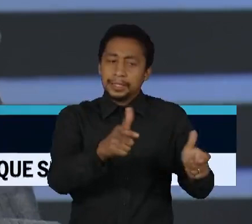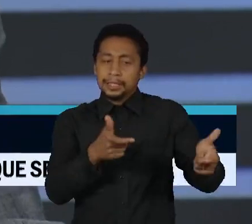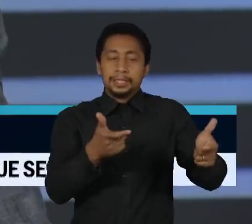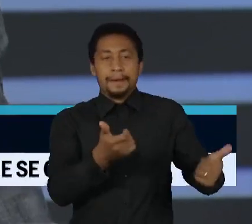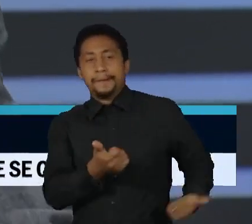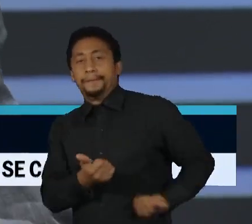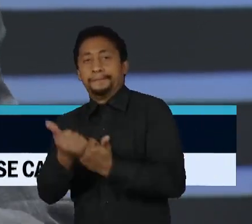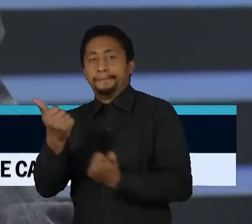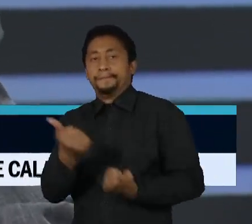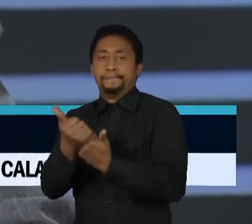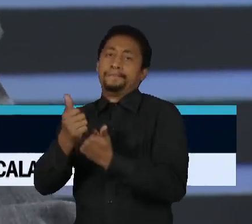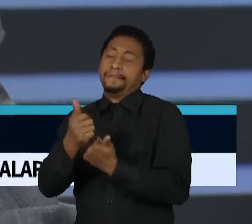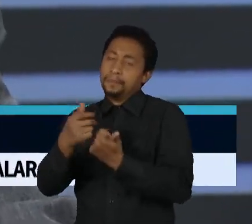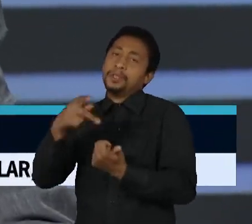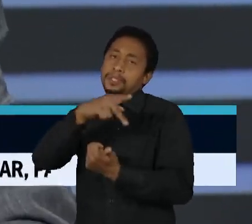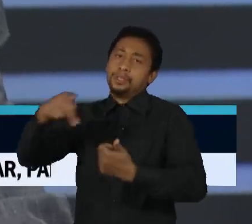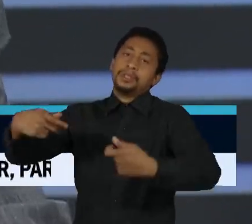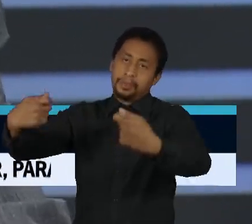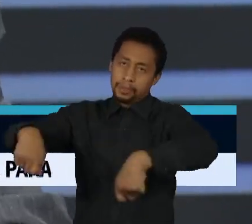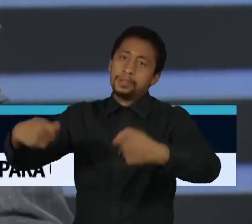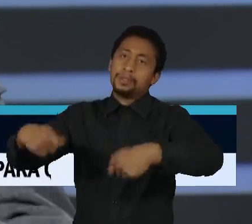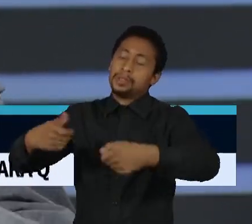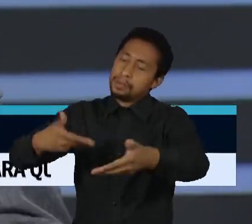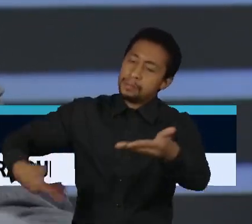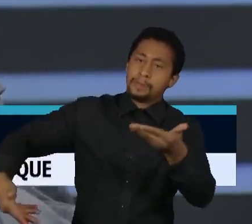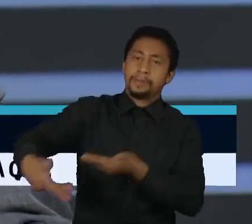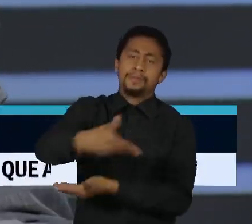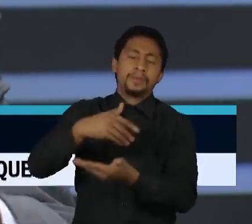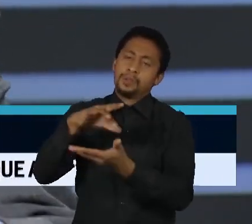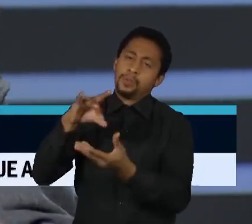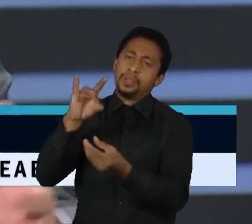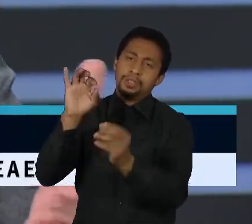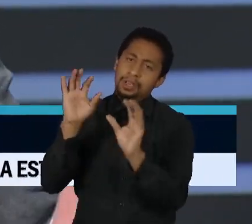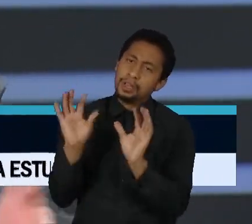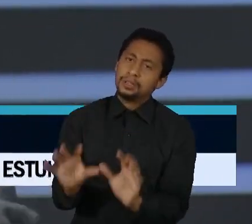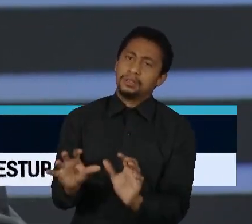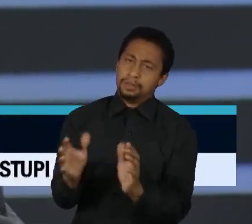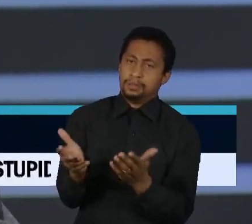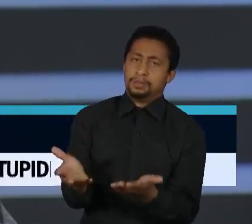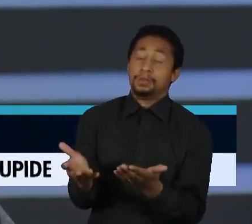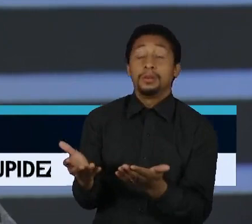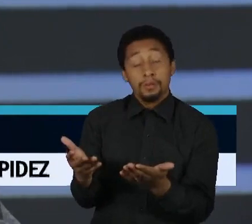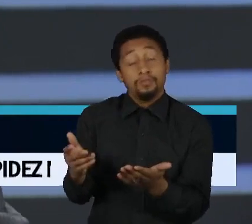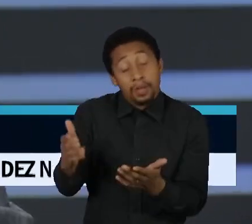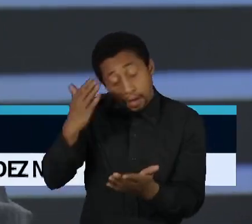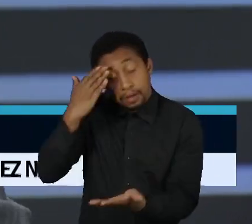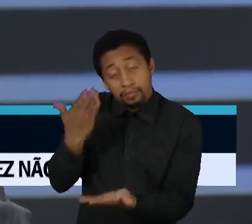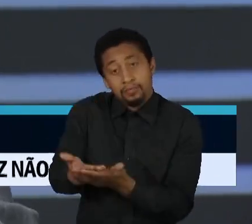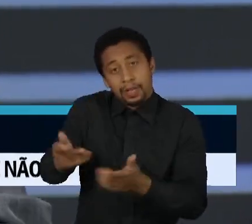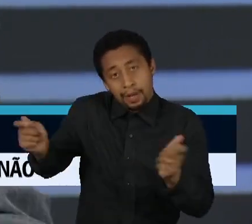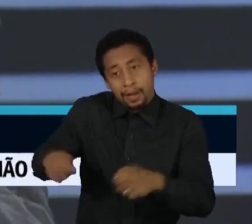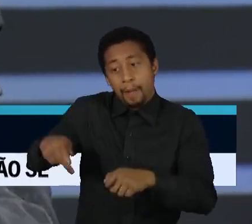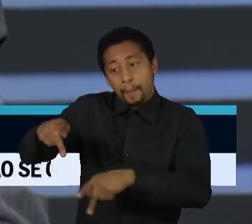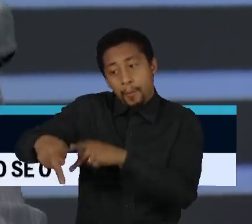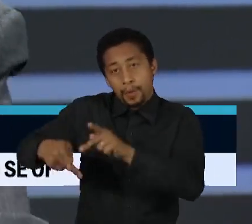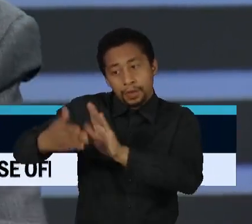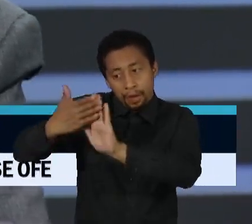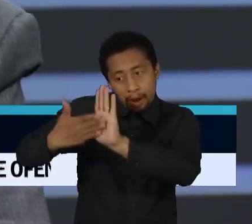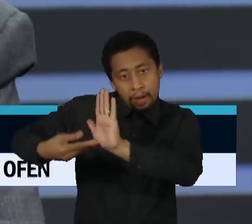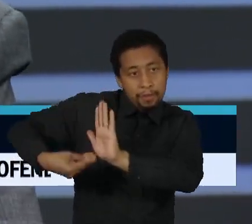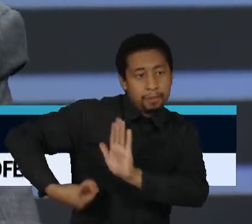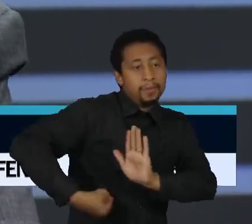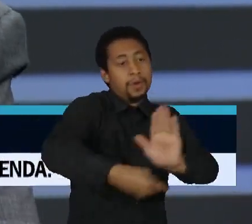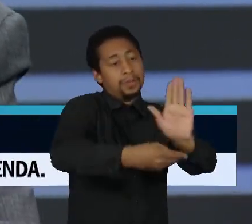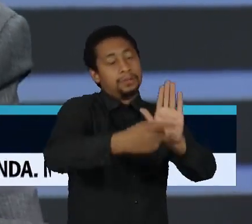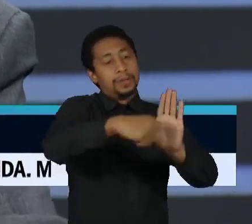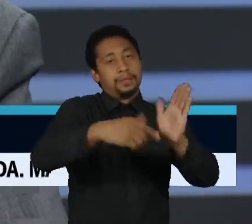democracia é diálogo, não é imposição de uma parte sobre outra. E é possível, com isso, ter as pautas populares centrais. O governo Lula depende